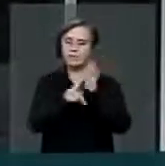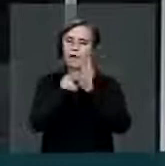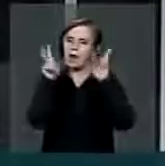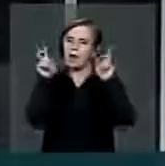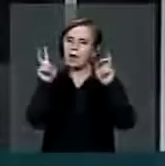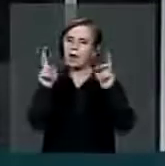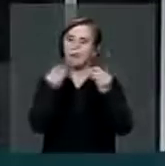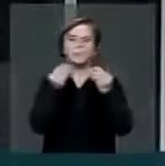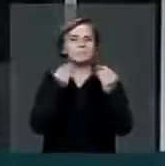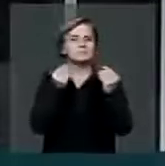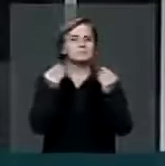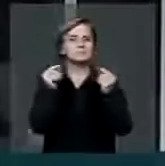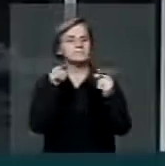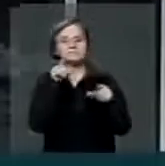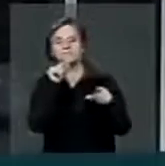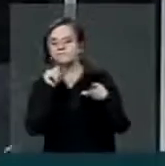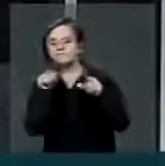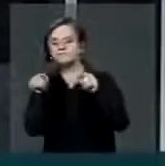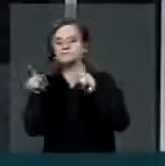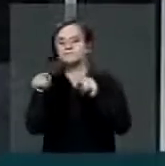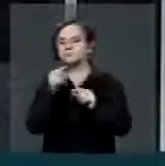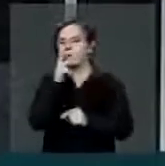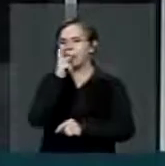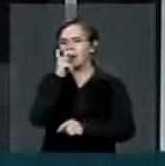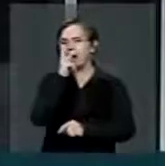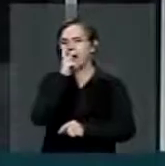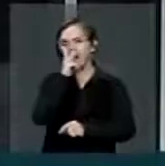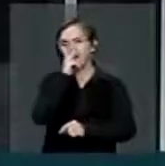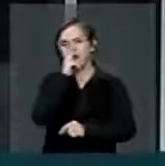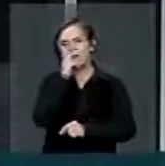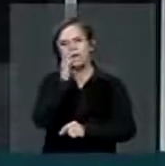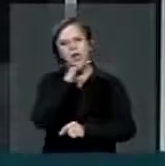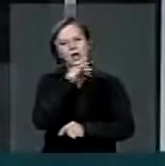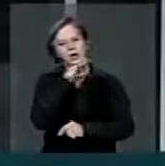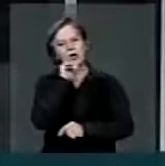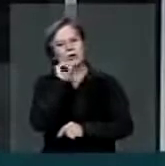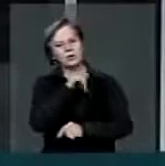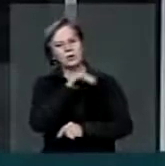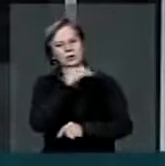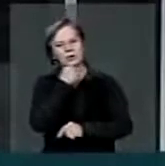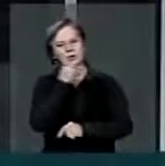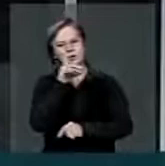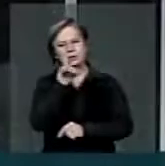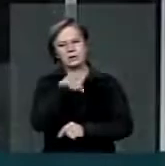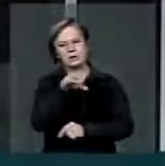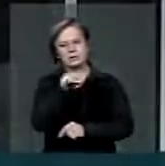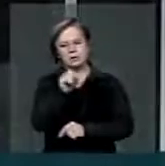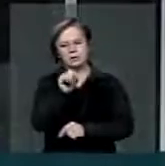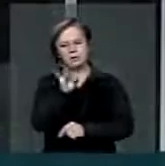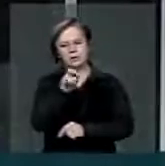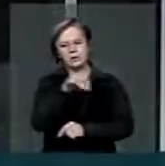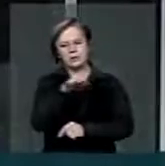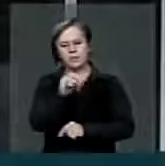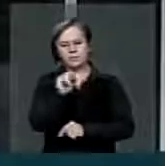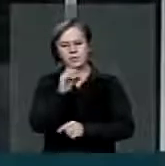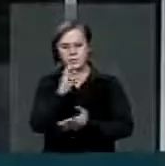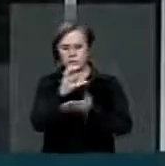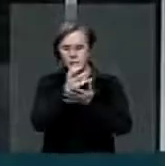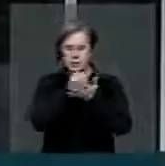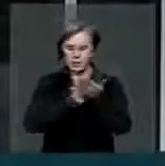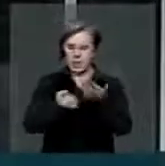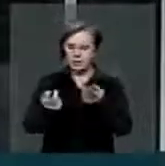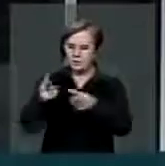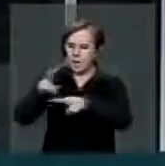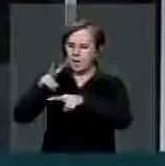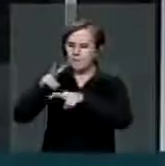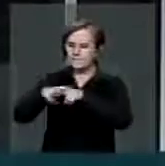Ela não acha ruim o Demóstenes ser cassado e ter como pena ser aposentado